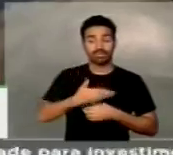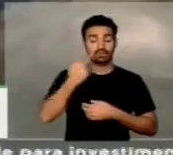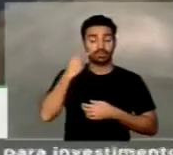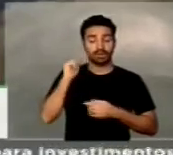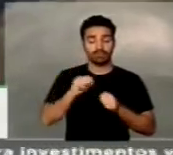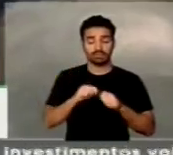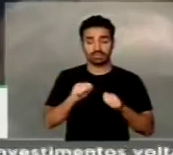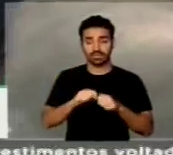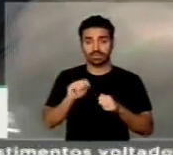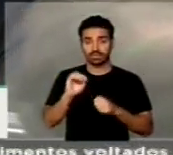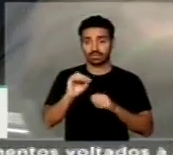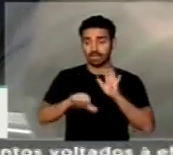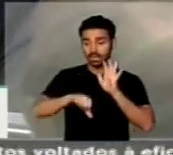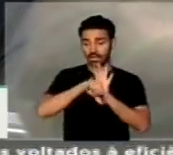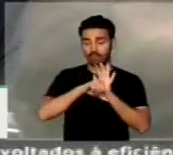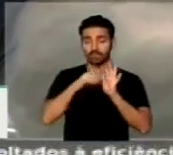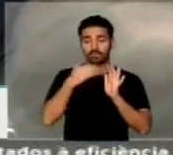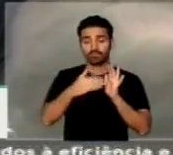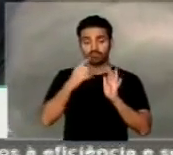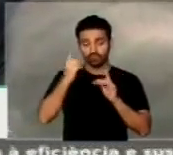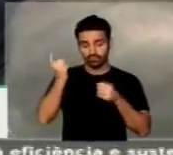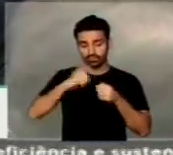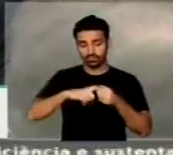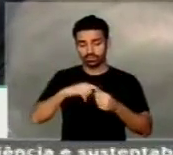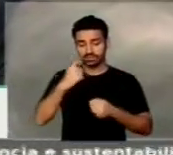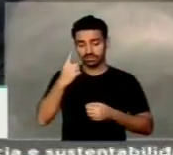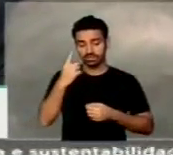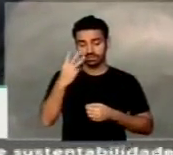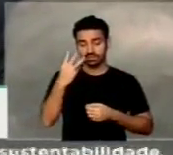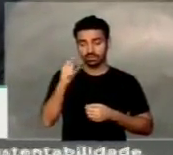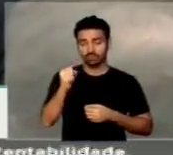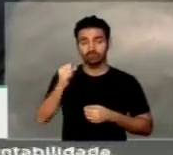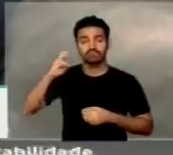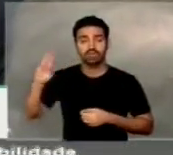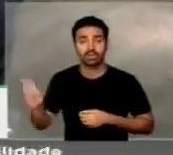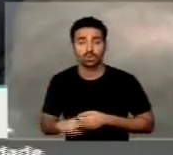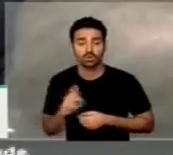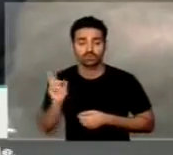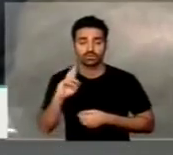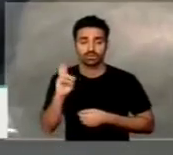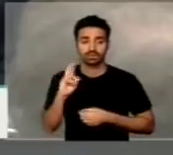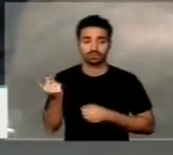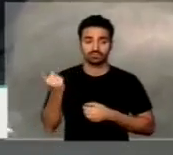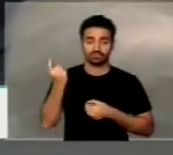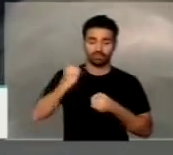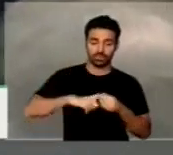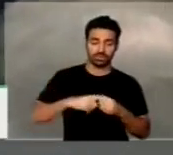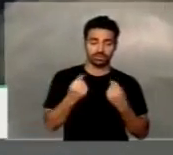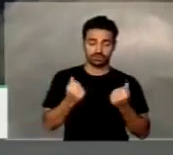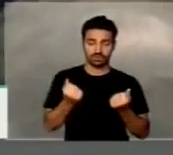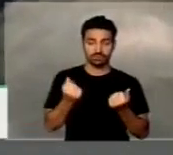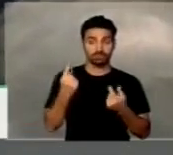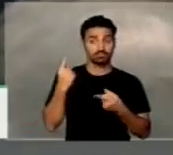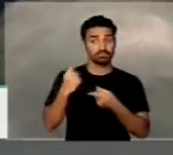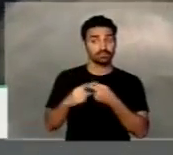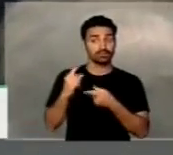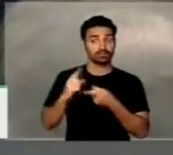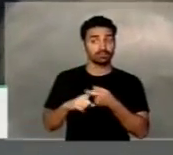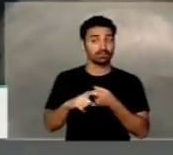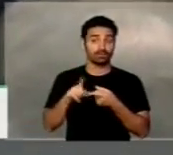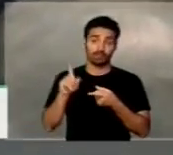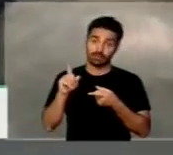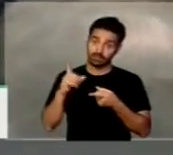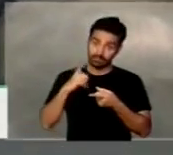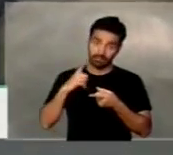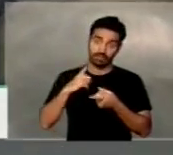questões criminais, uma devolução de 138 milhões de reais, é porque realmente foi algo